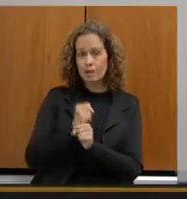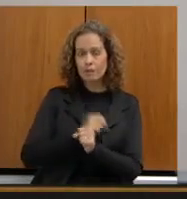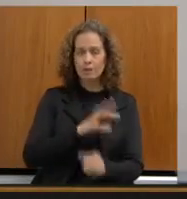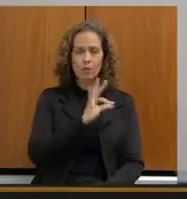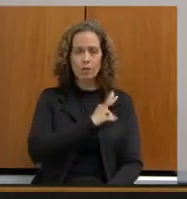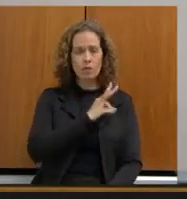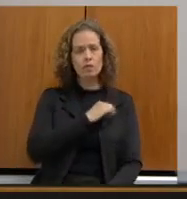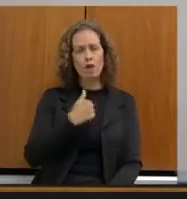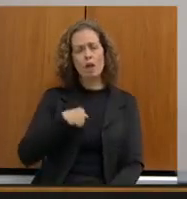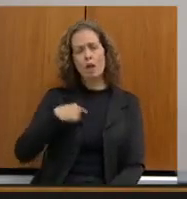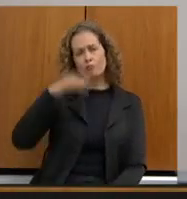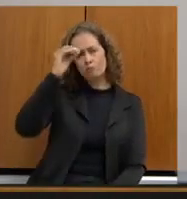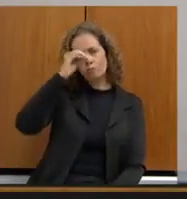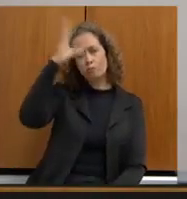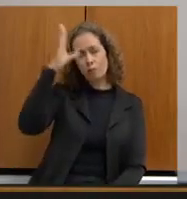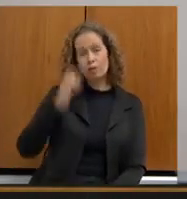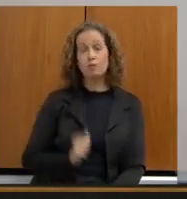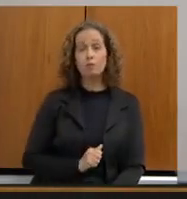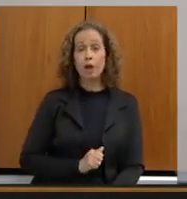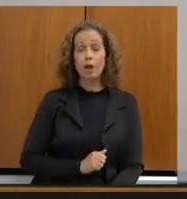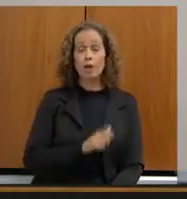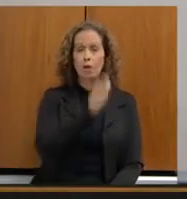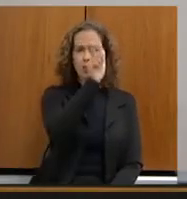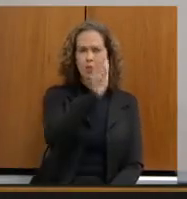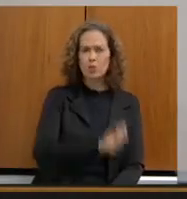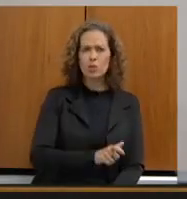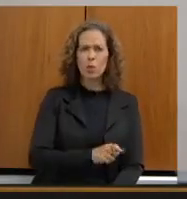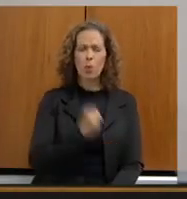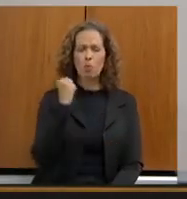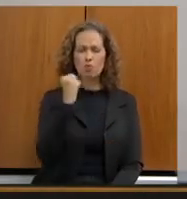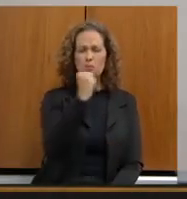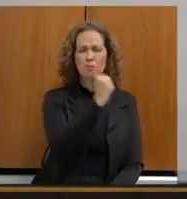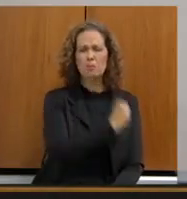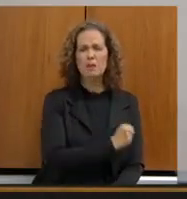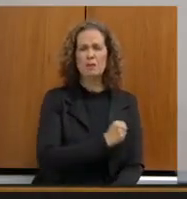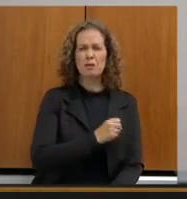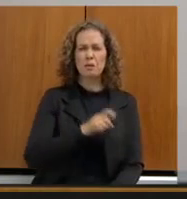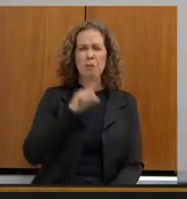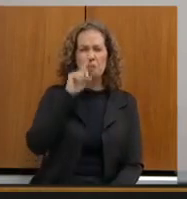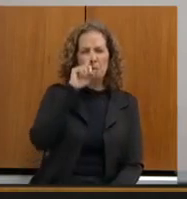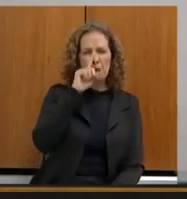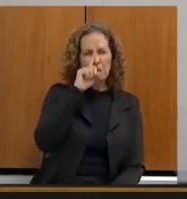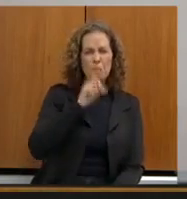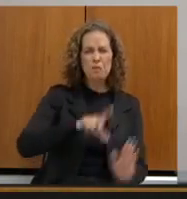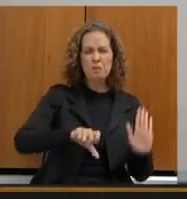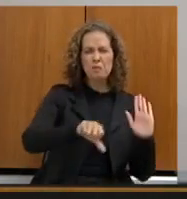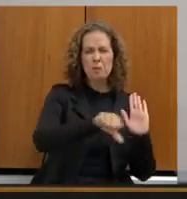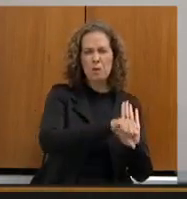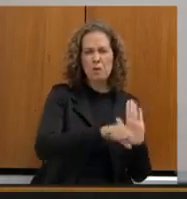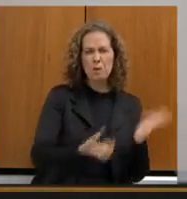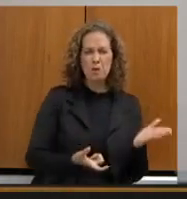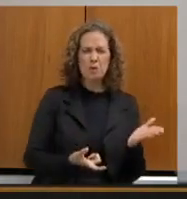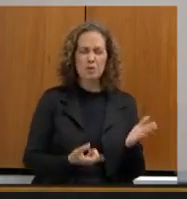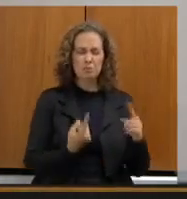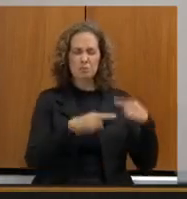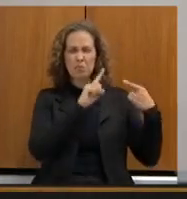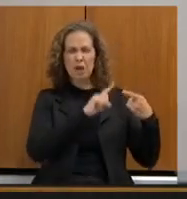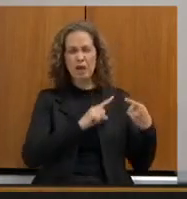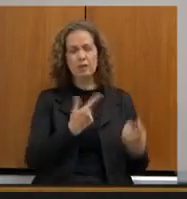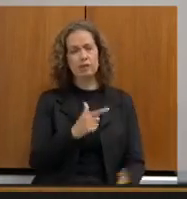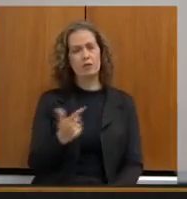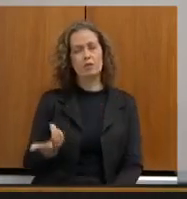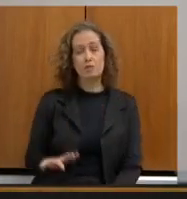esses onde eu falo bandido o uso como lazuli tantos outros não existe recuperação o e prisão